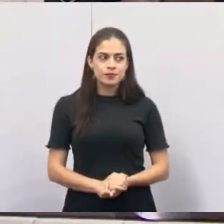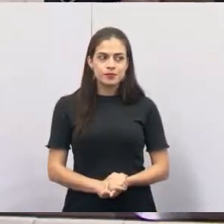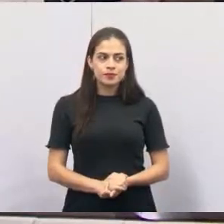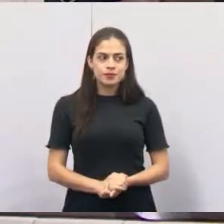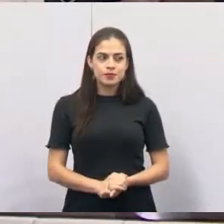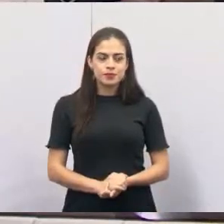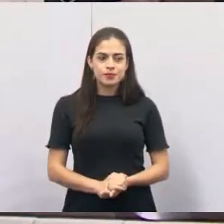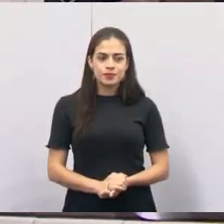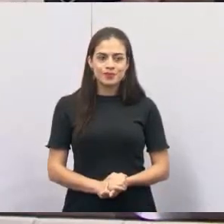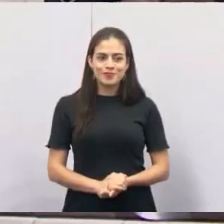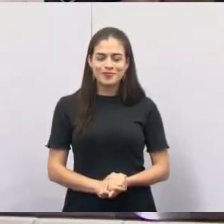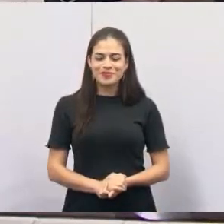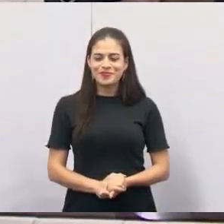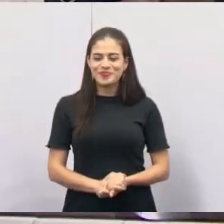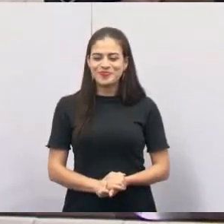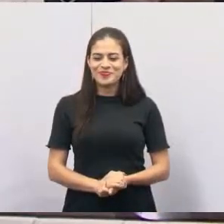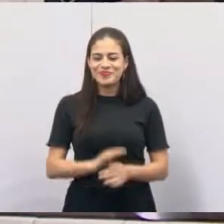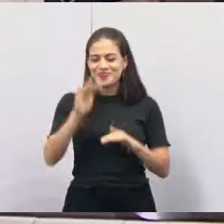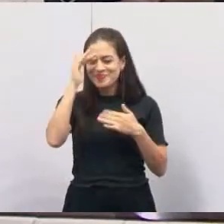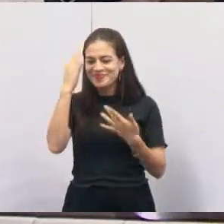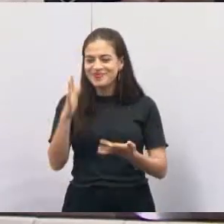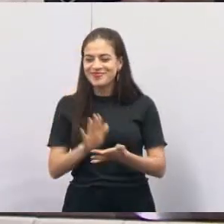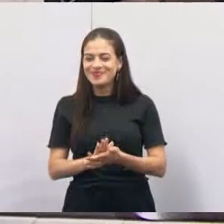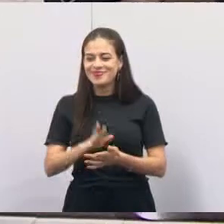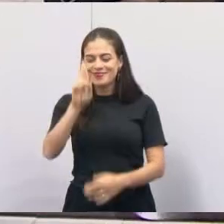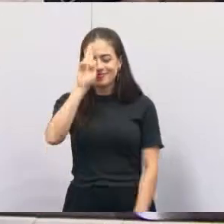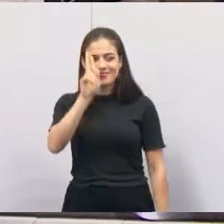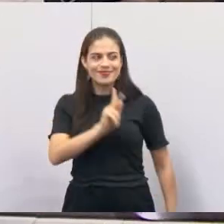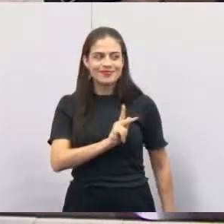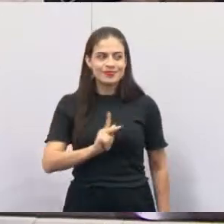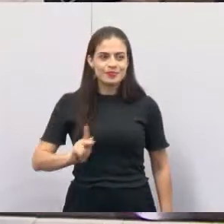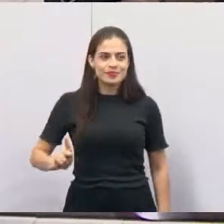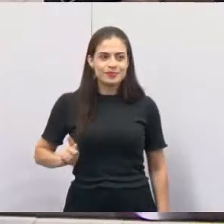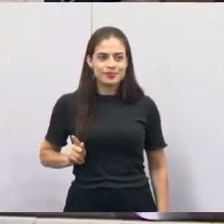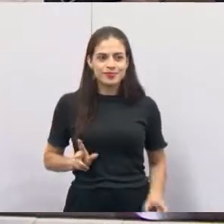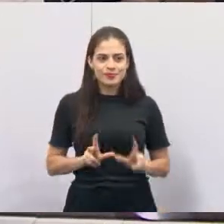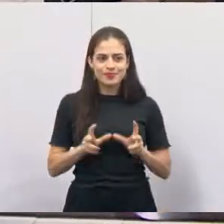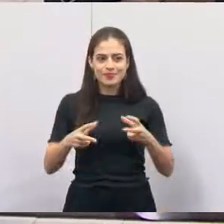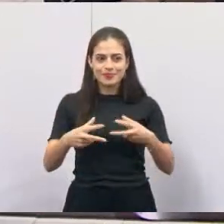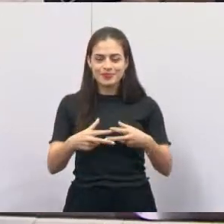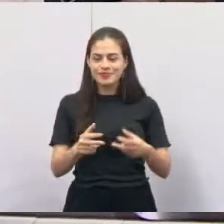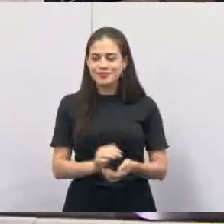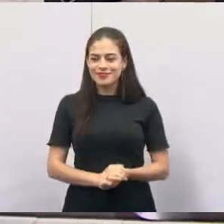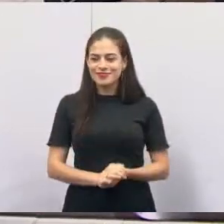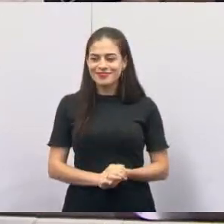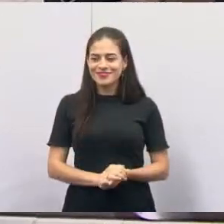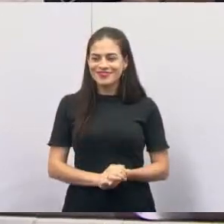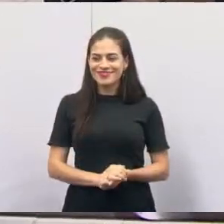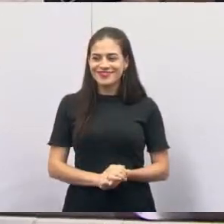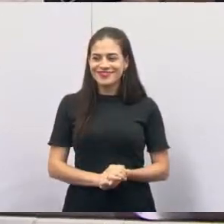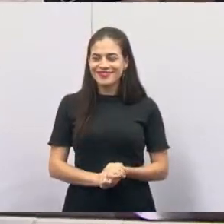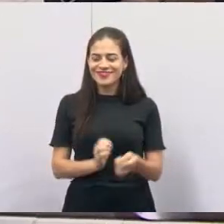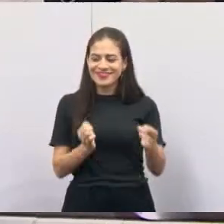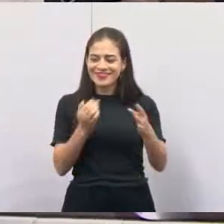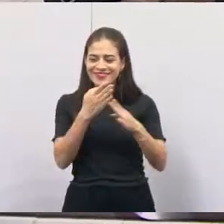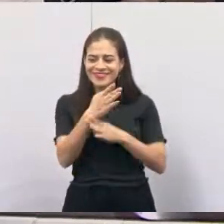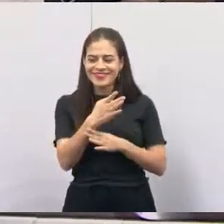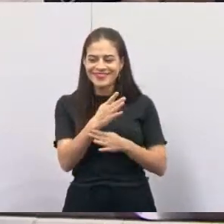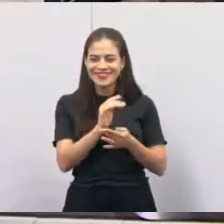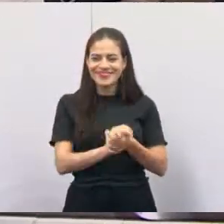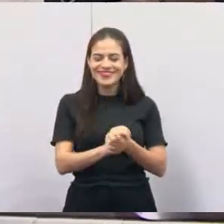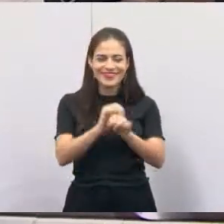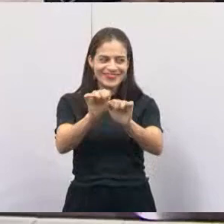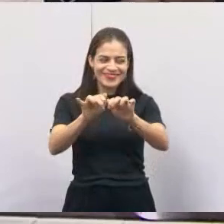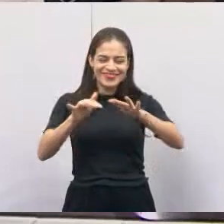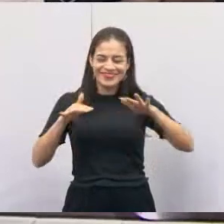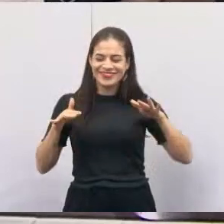Requeremos ao excelentíssimo senhor presidente desta casa, ouvido e aprovado pela egrégio